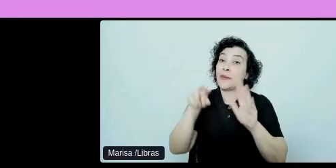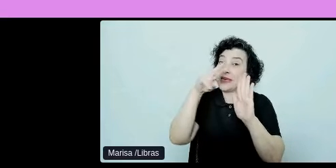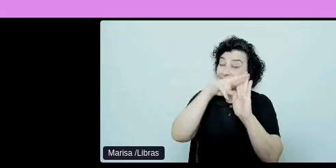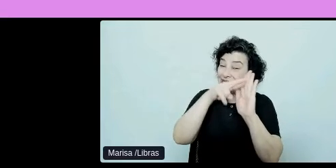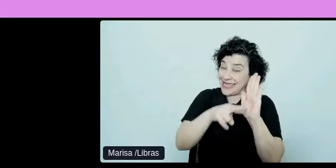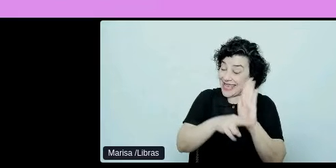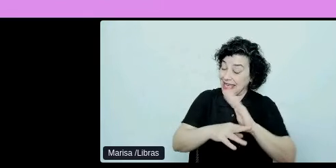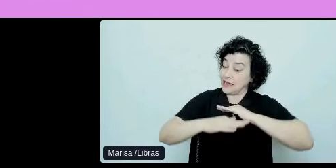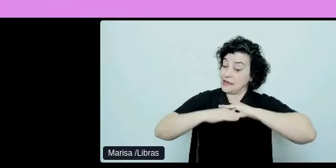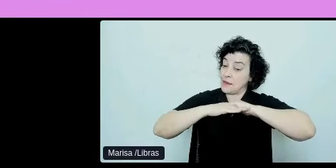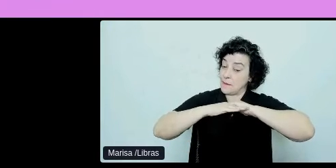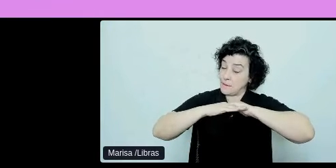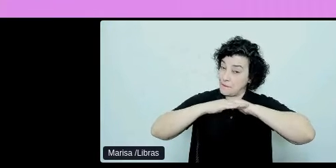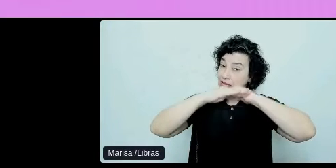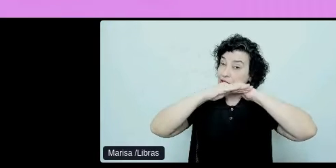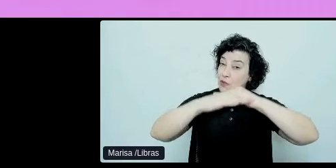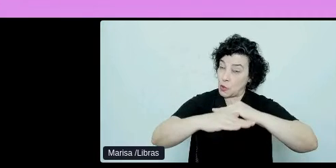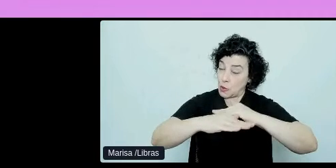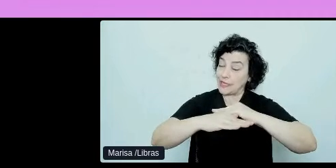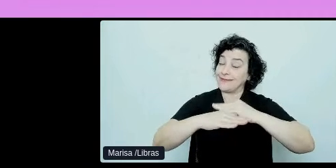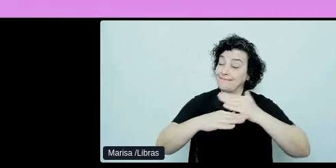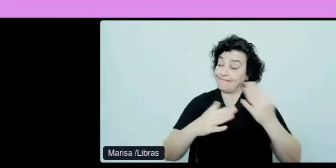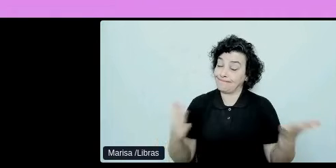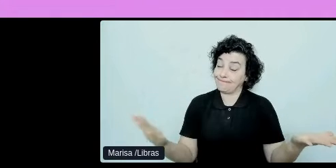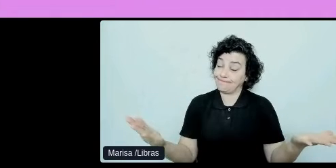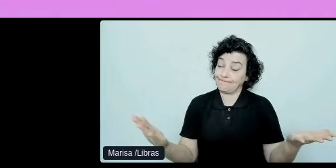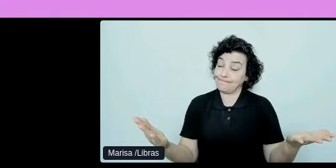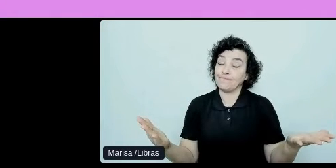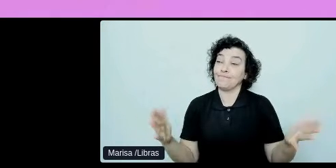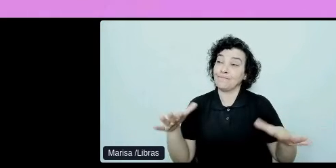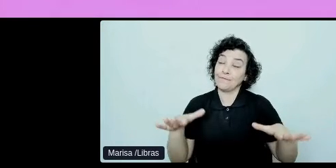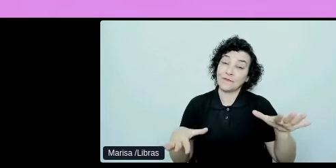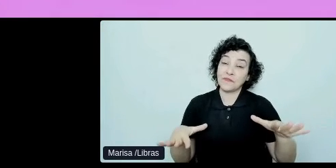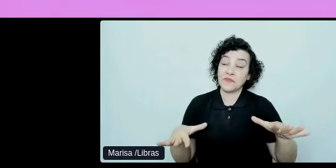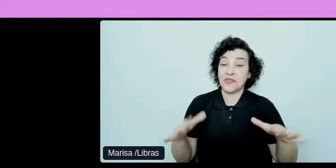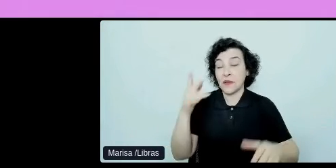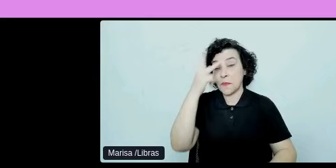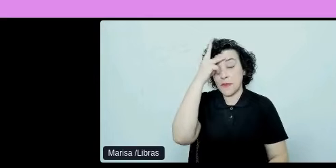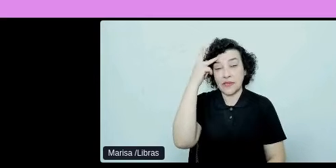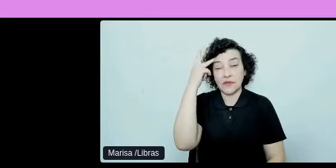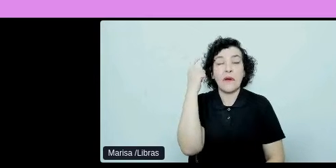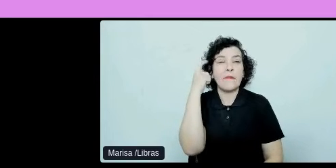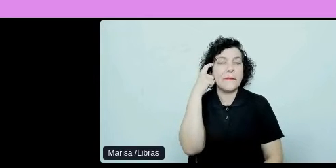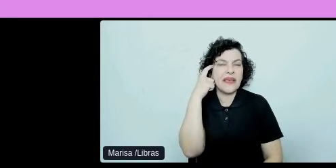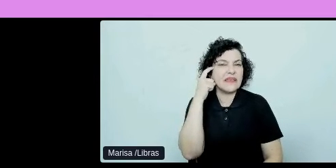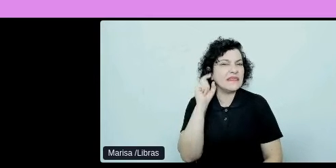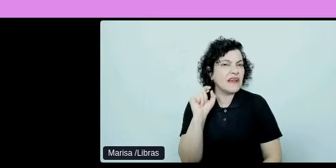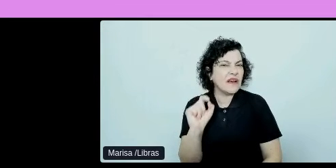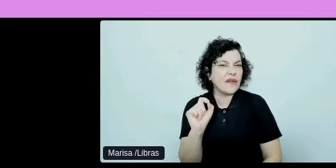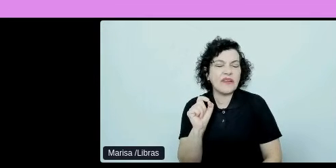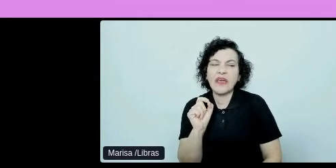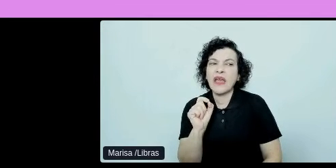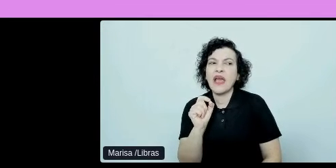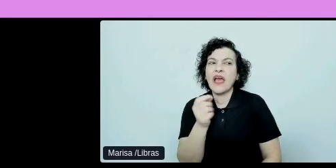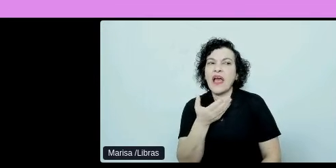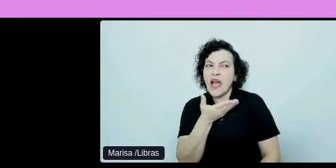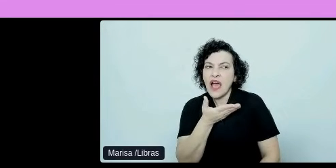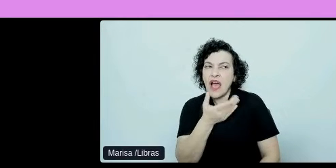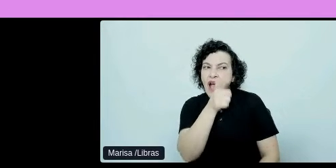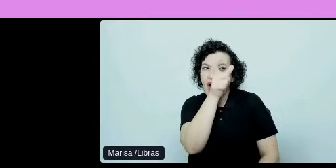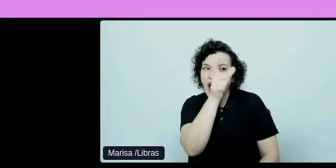padrões. Então, assim, muita gente pensa que a gente vai levar